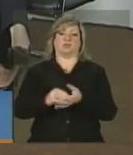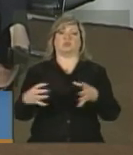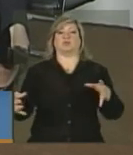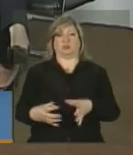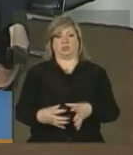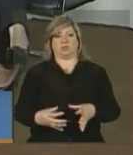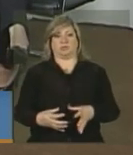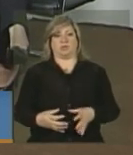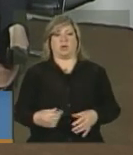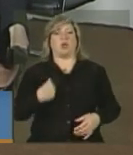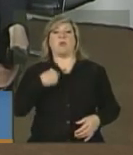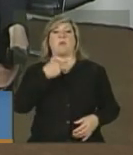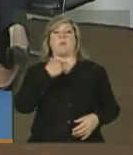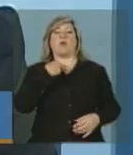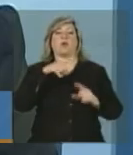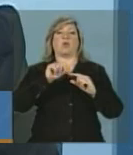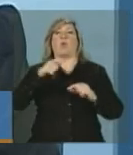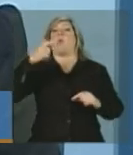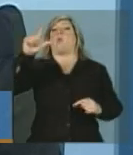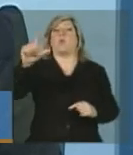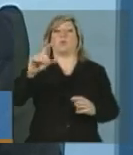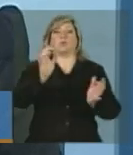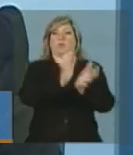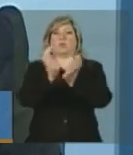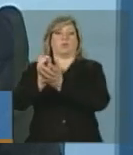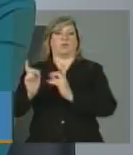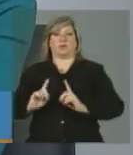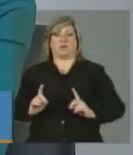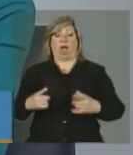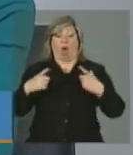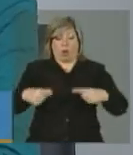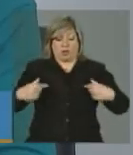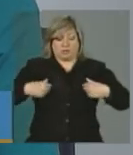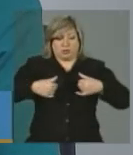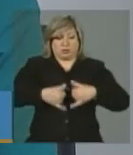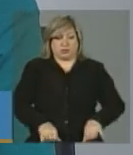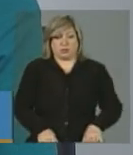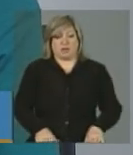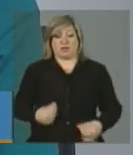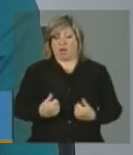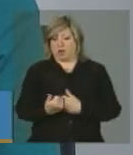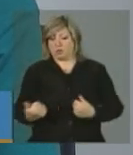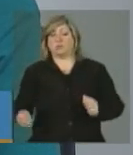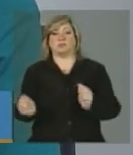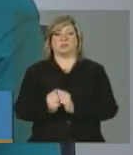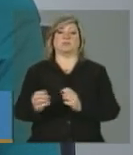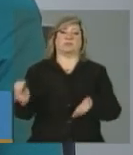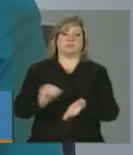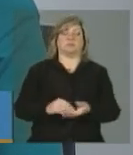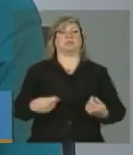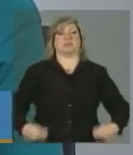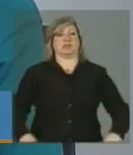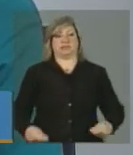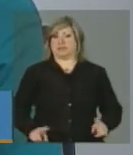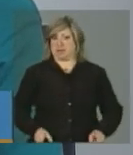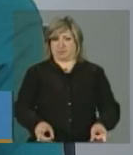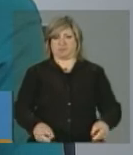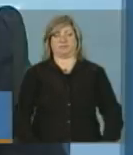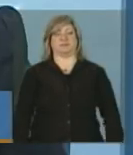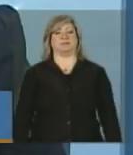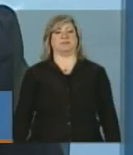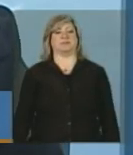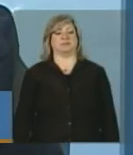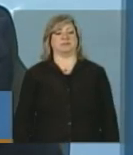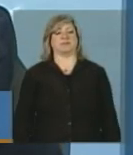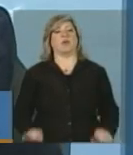também dá para indicar alguém da secretaria ou de qualquer. Então, onde eu estou, a pessoa que é meu adjunto tem que estar cadastrado. Sempre. Ok,